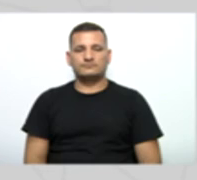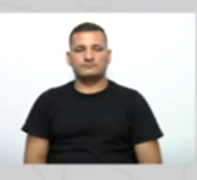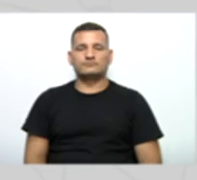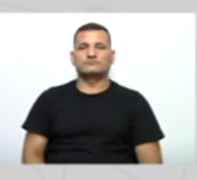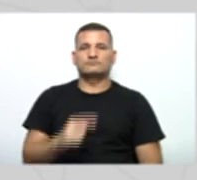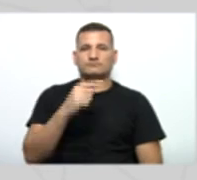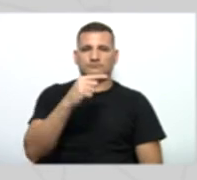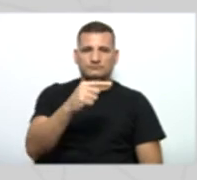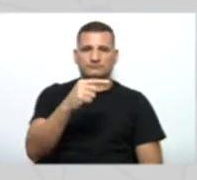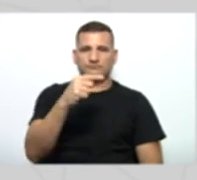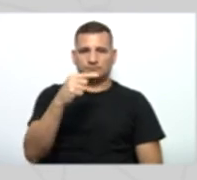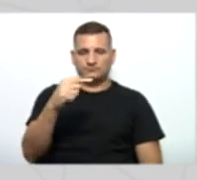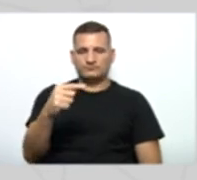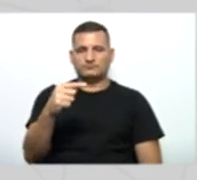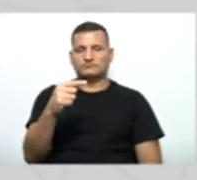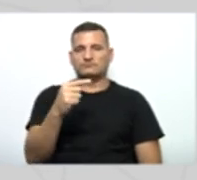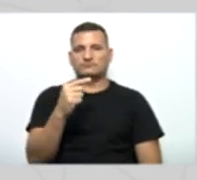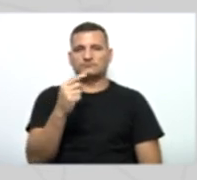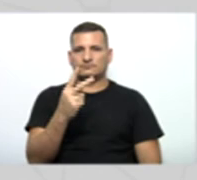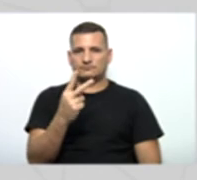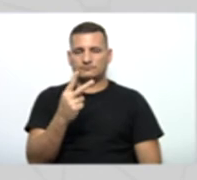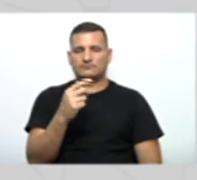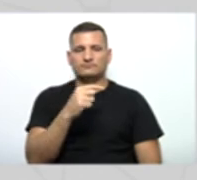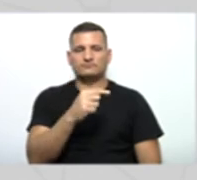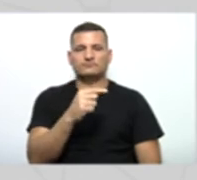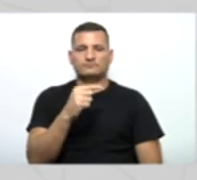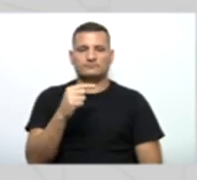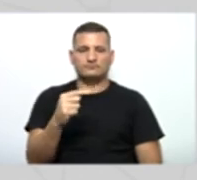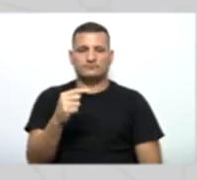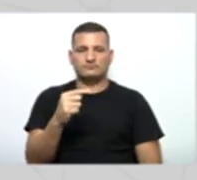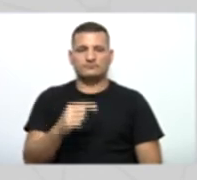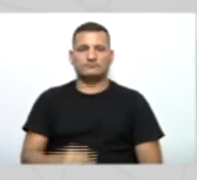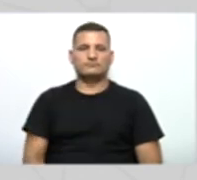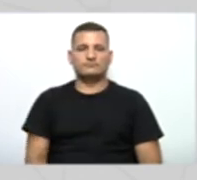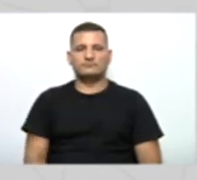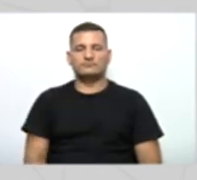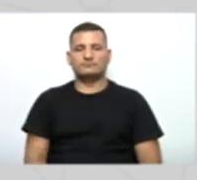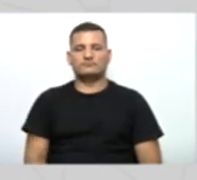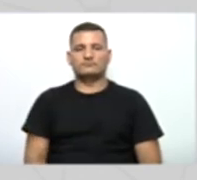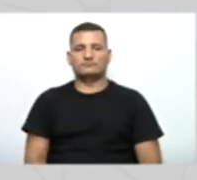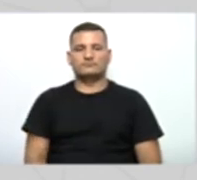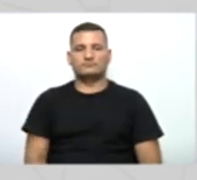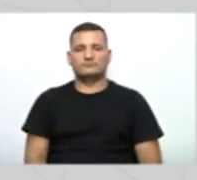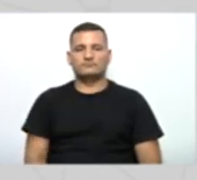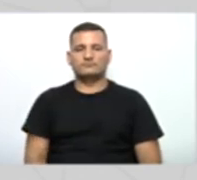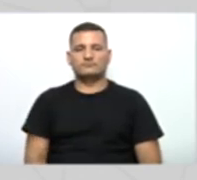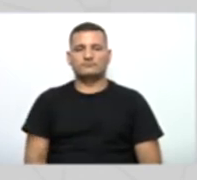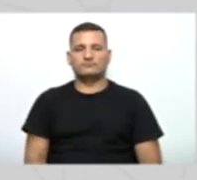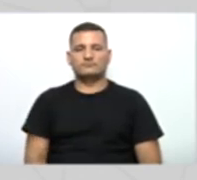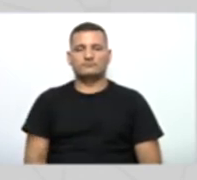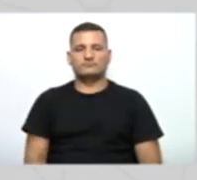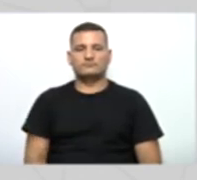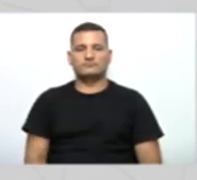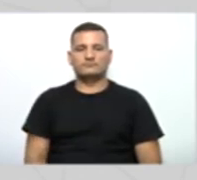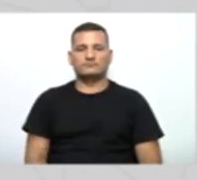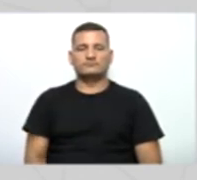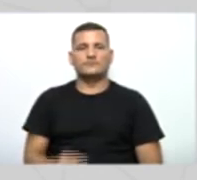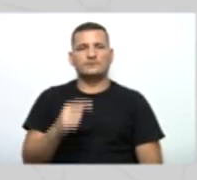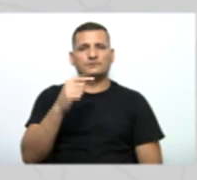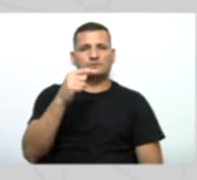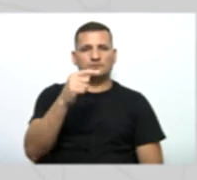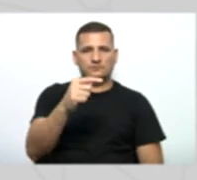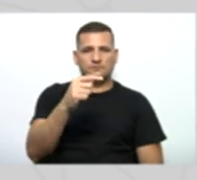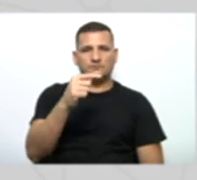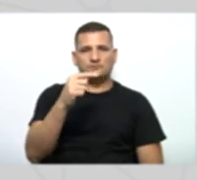dois underlines, ok? A diferença, nós temos o underline e nós temos os traços. O underline, ele é aquele